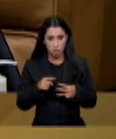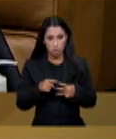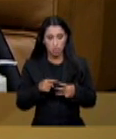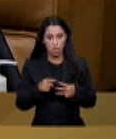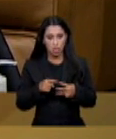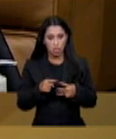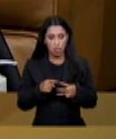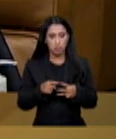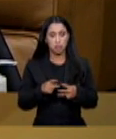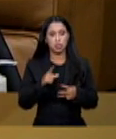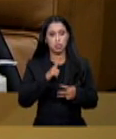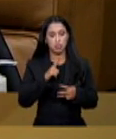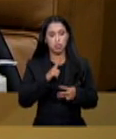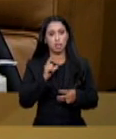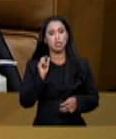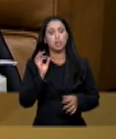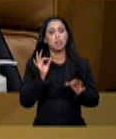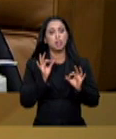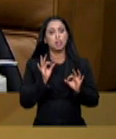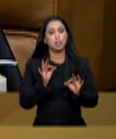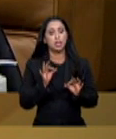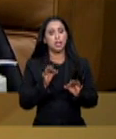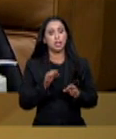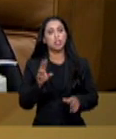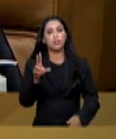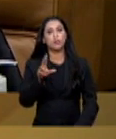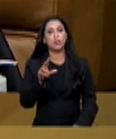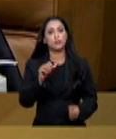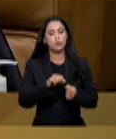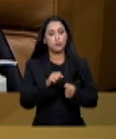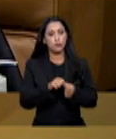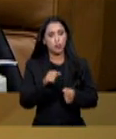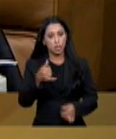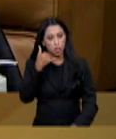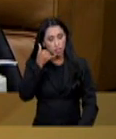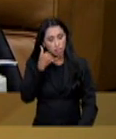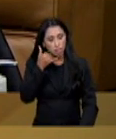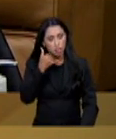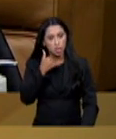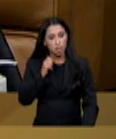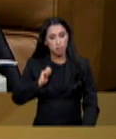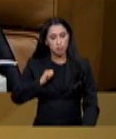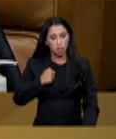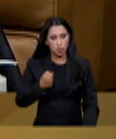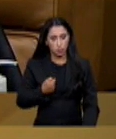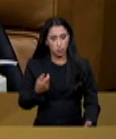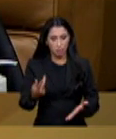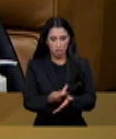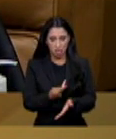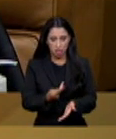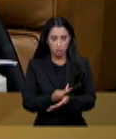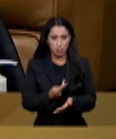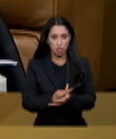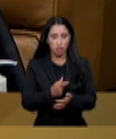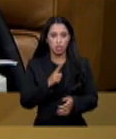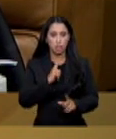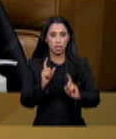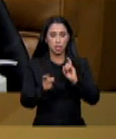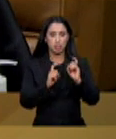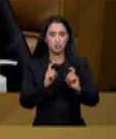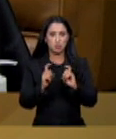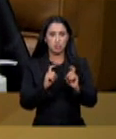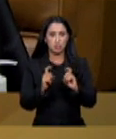da situação de acionamento indevido, instauração de processo administrativo e prolação